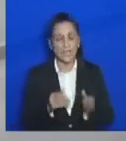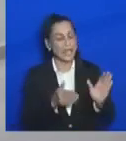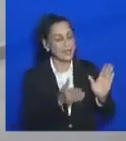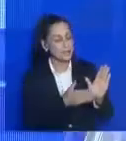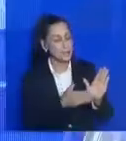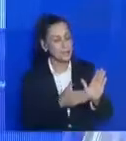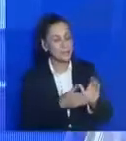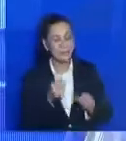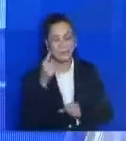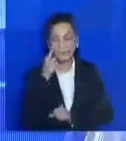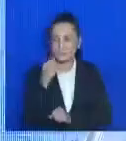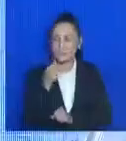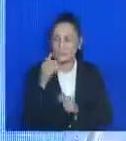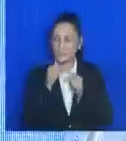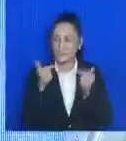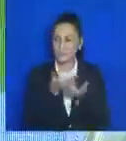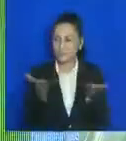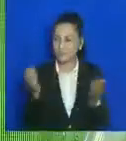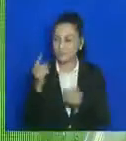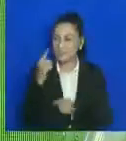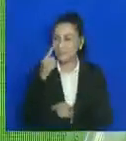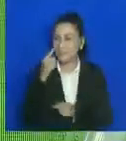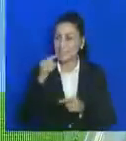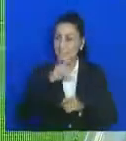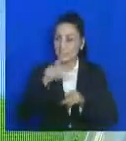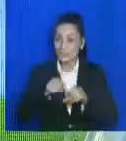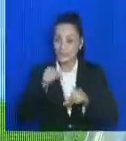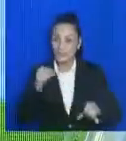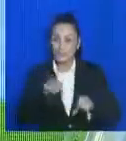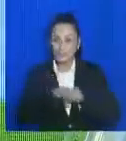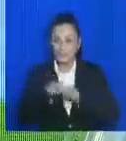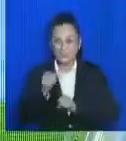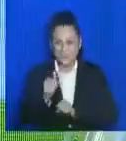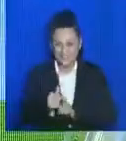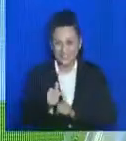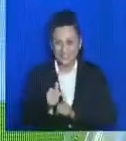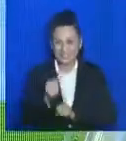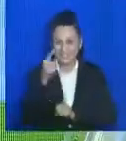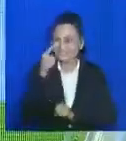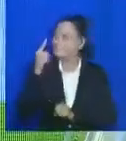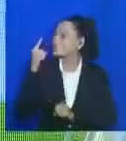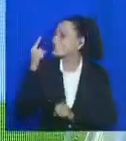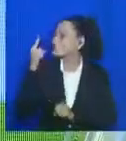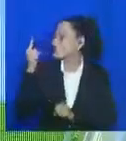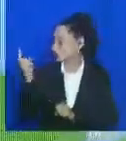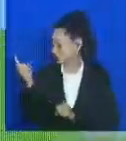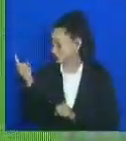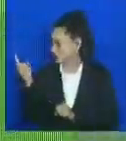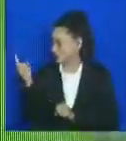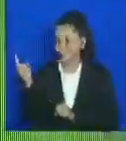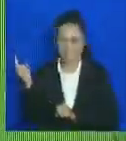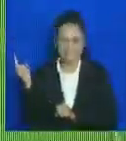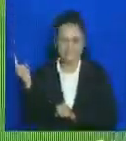Apostas em mãos, bolas posicionadas. Boa sorte para você. Sorteio do Super 7. Valendo!